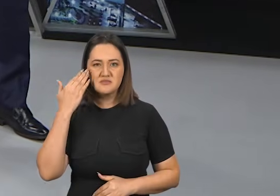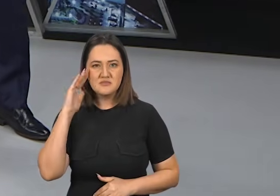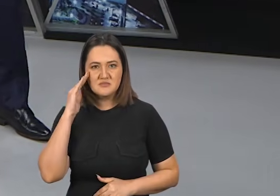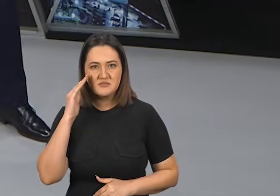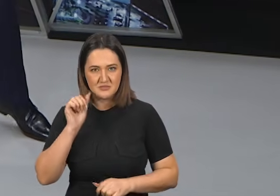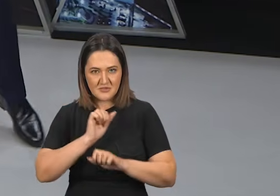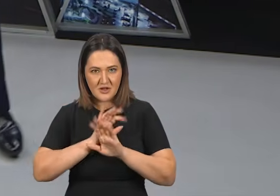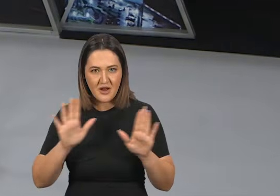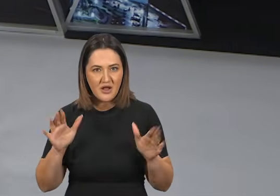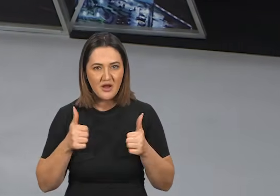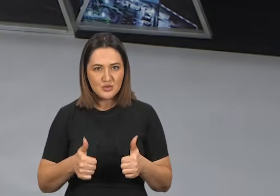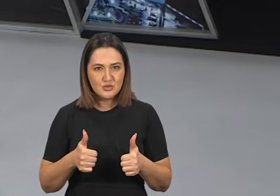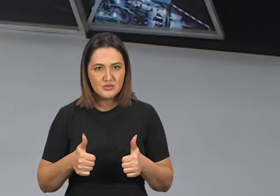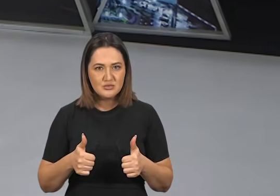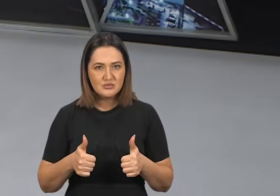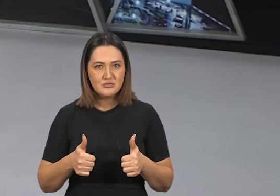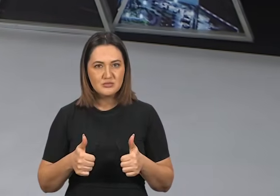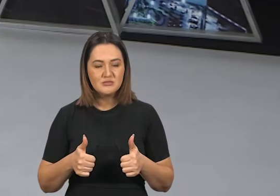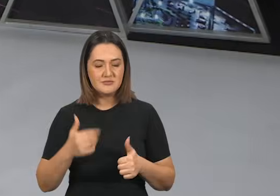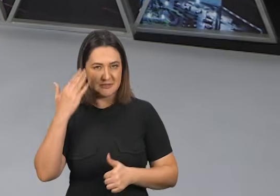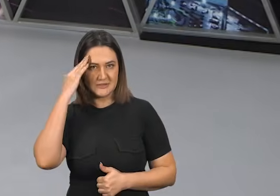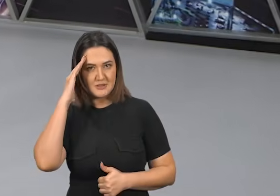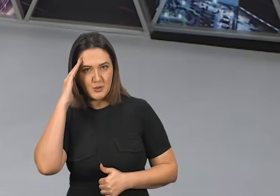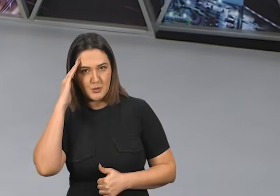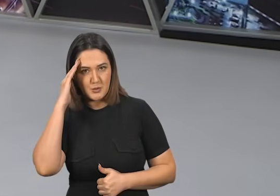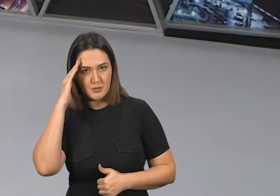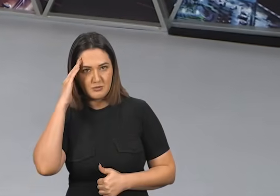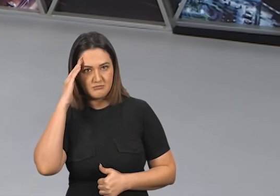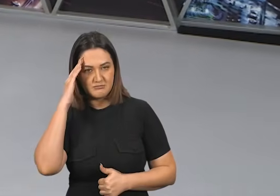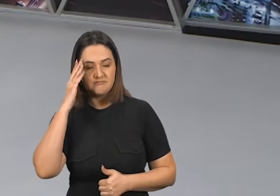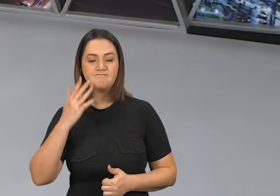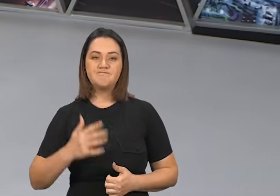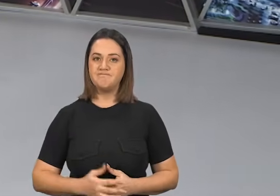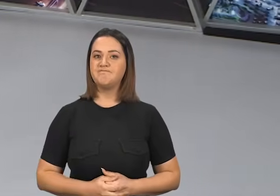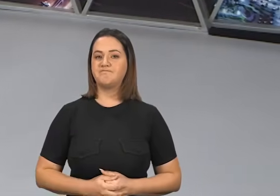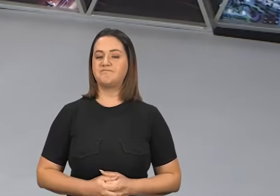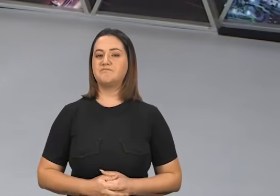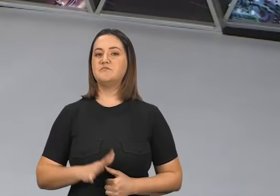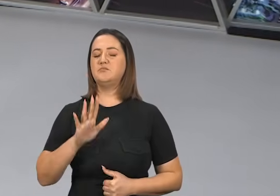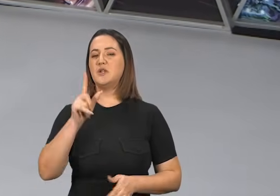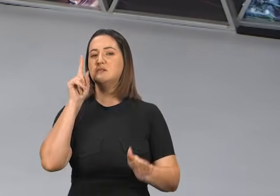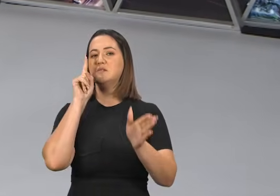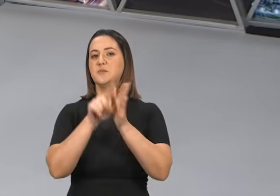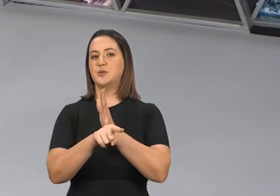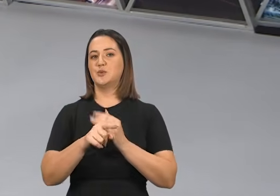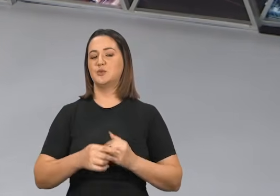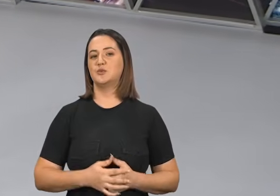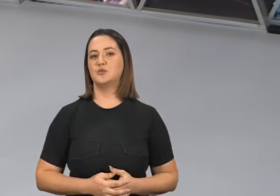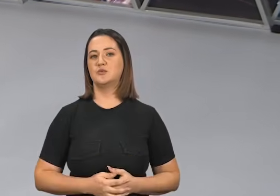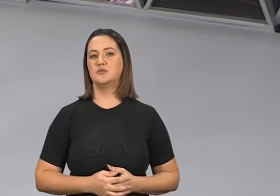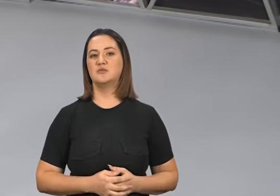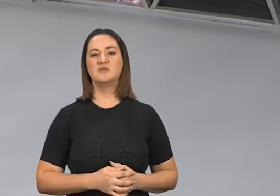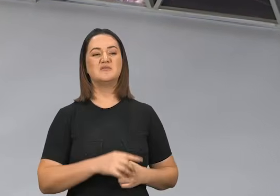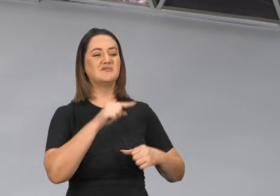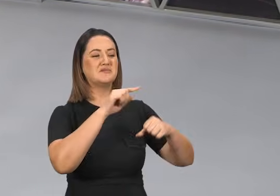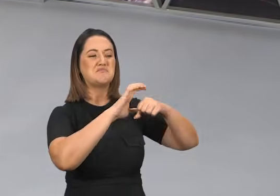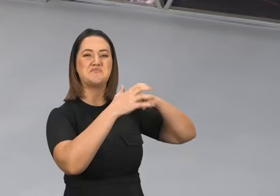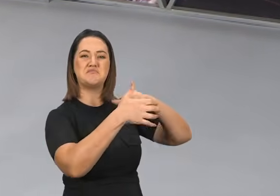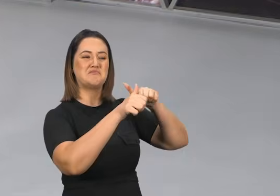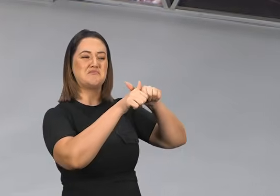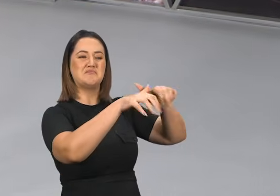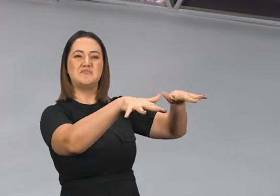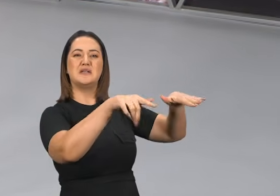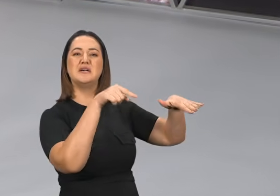Está claro? Você entendeu até aqui? Bom, para mim está claro. Mas eu tenho uma pergunta. E a